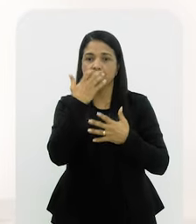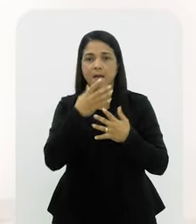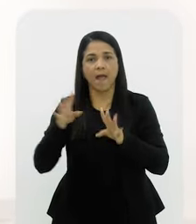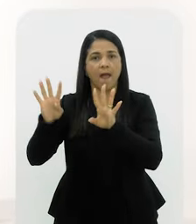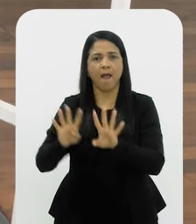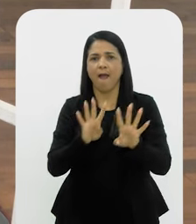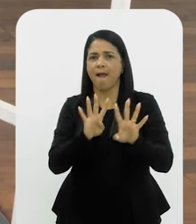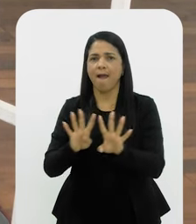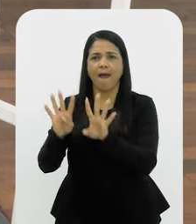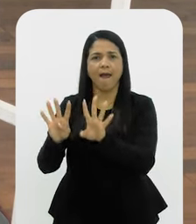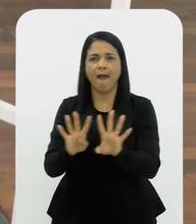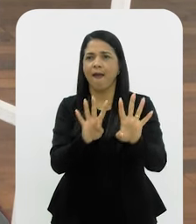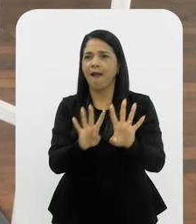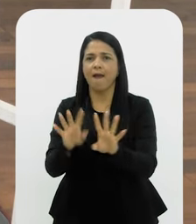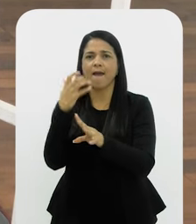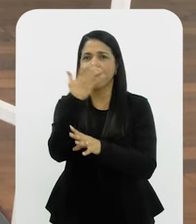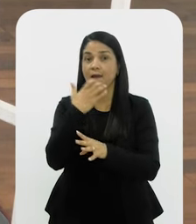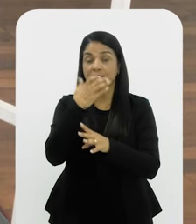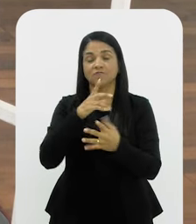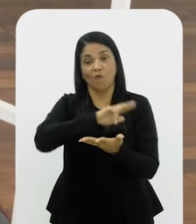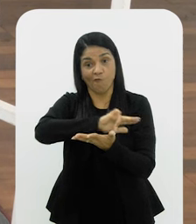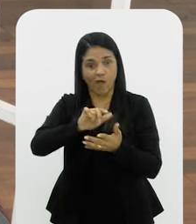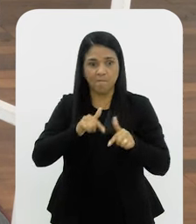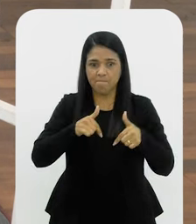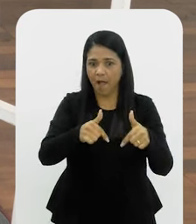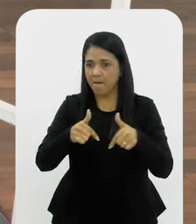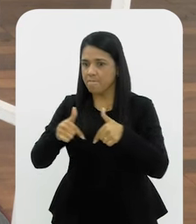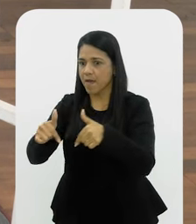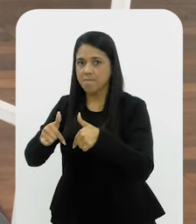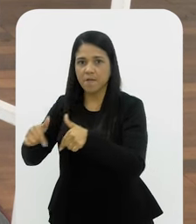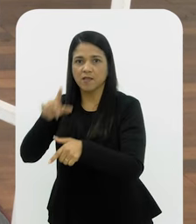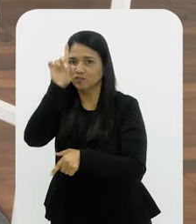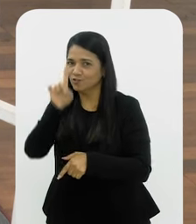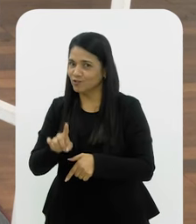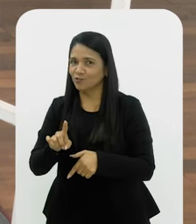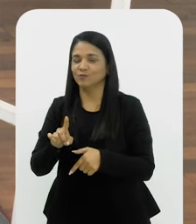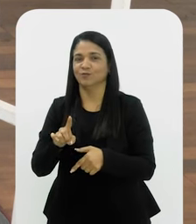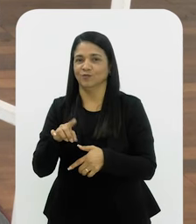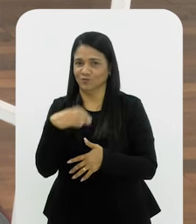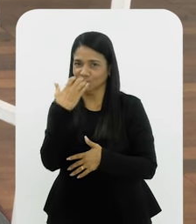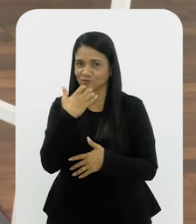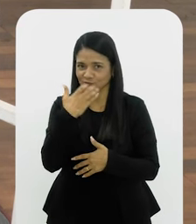Isso é maravilhoso, né? São várias funções, né? Numa função são só. São várias funções.